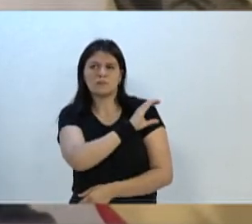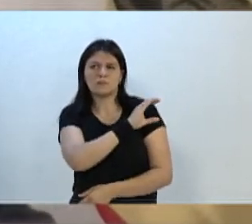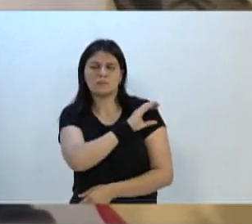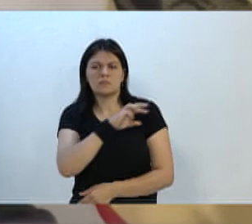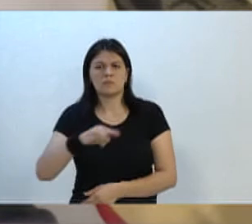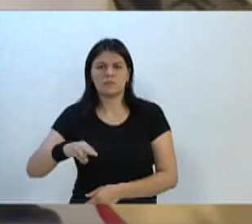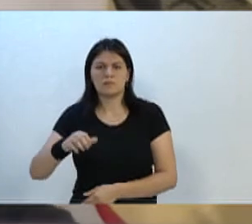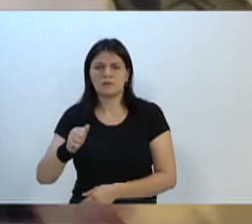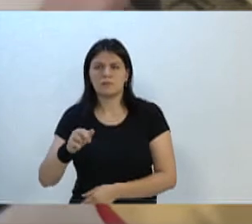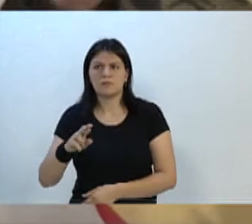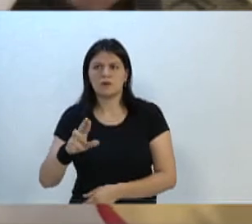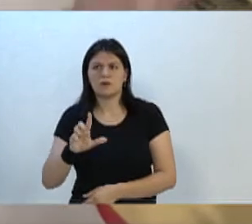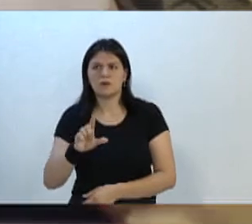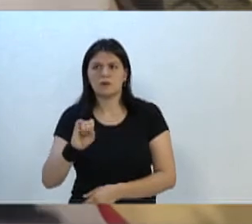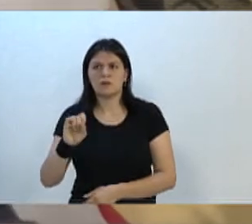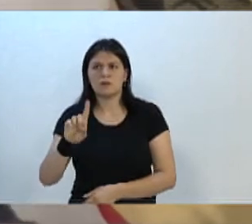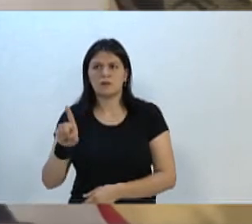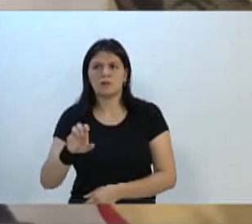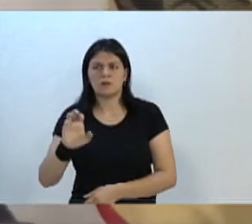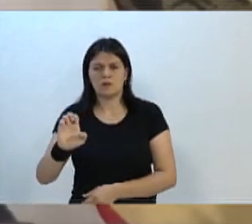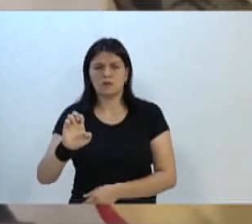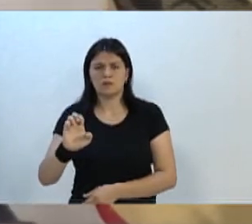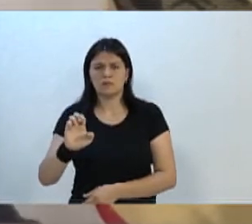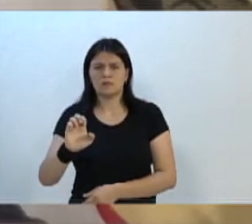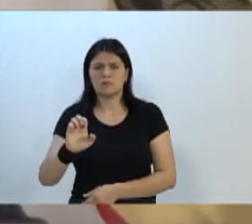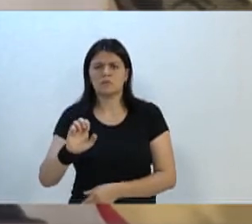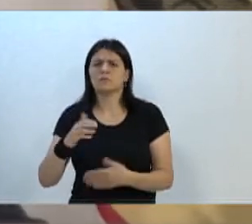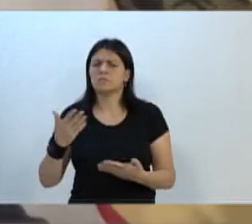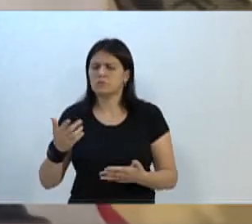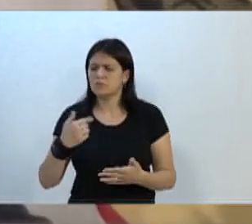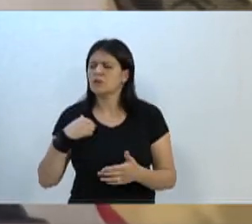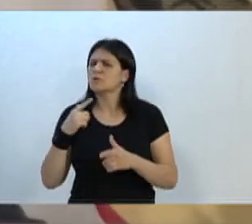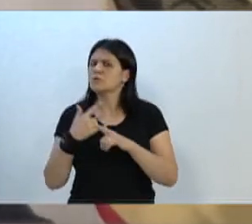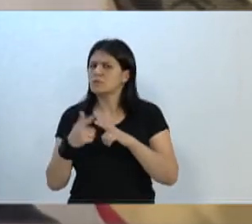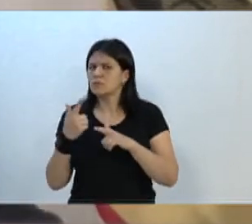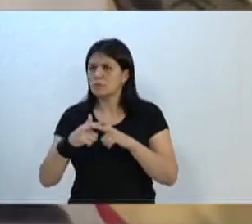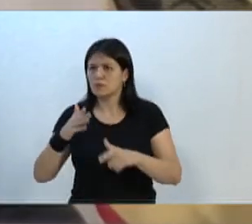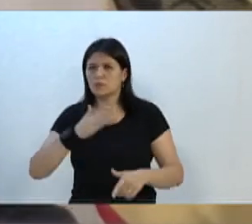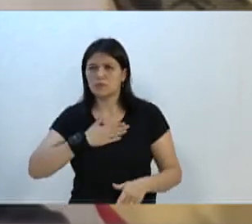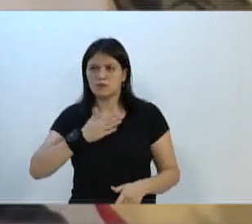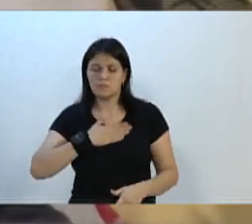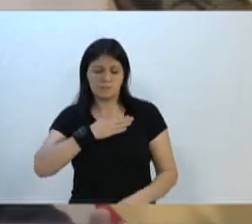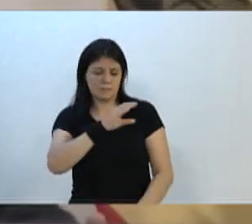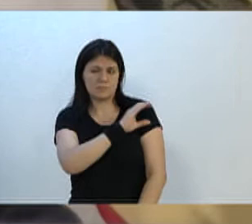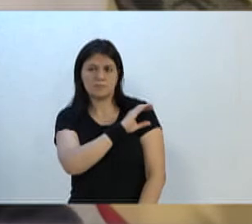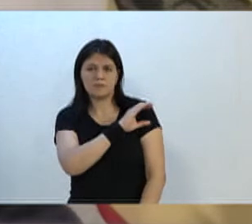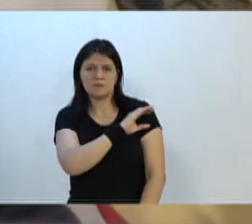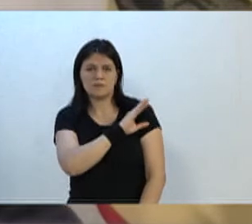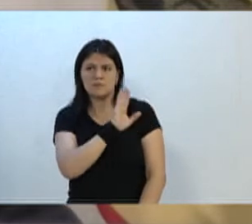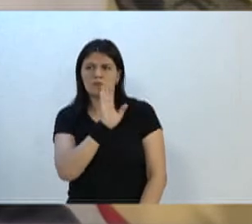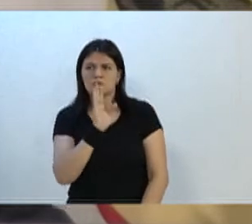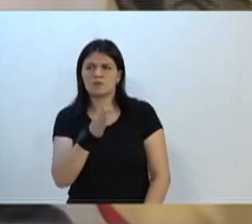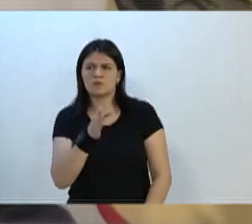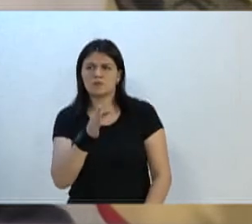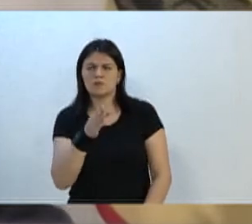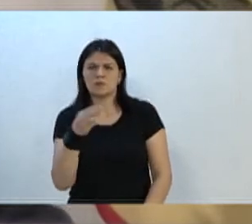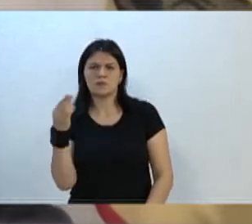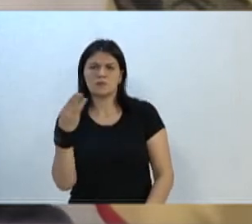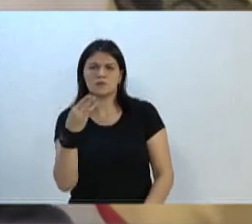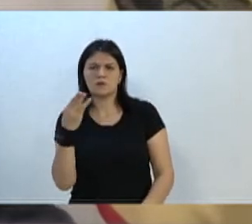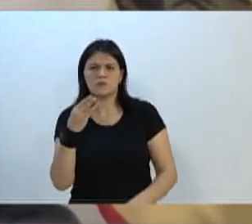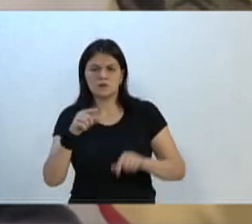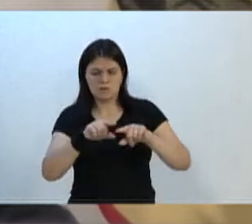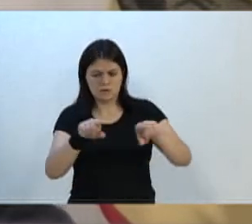malisitais inclusive passei por um problema onde na minha creche nessa creche já estava indo para a terceira